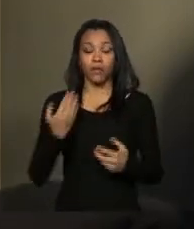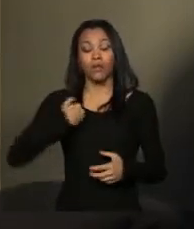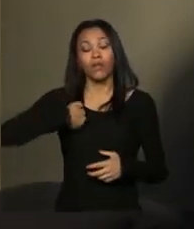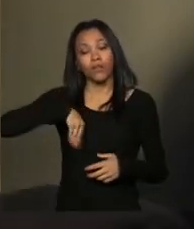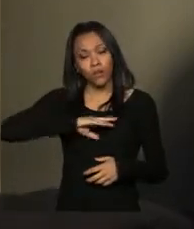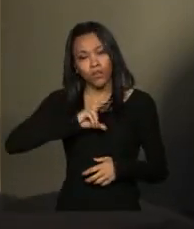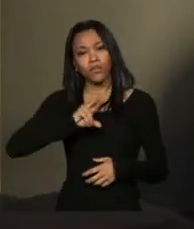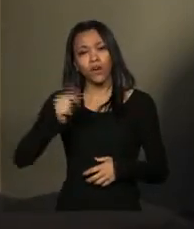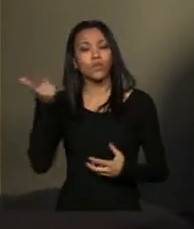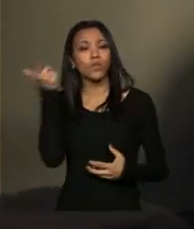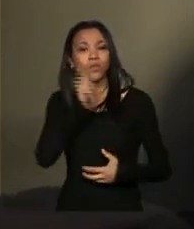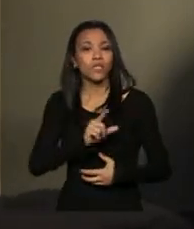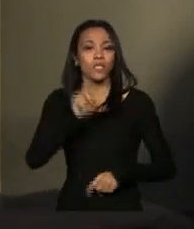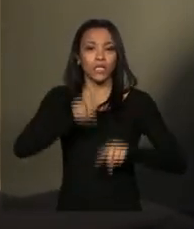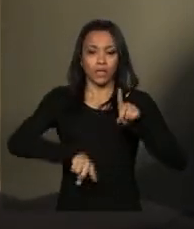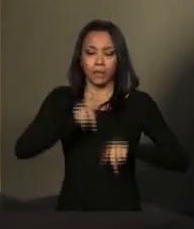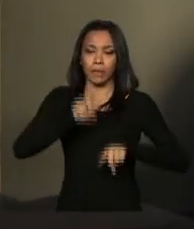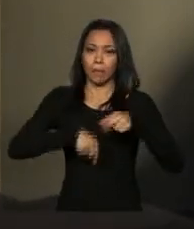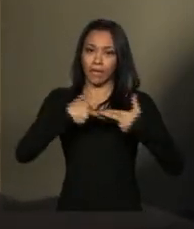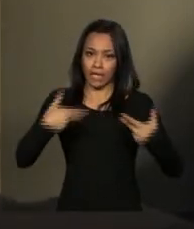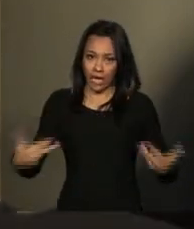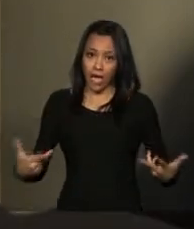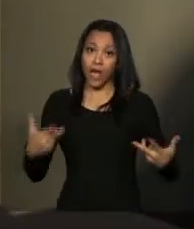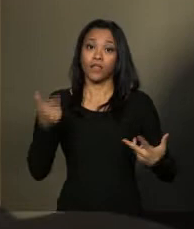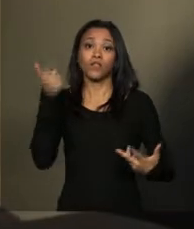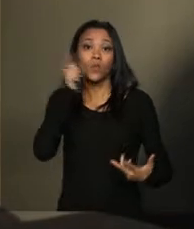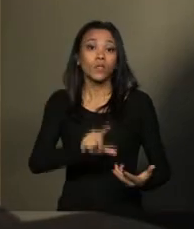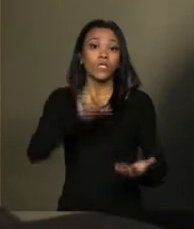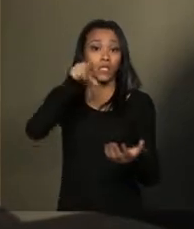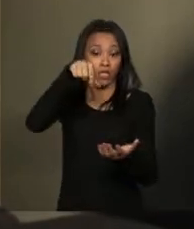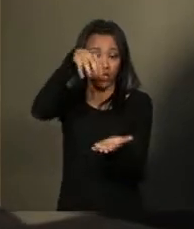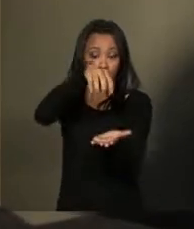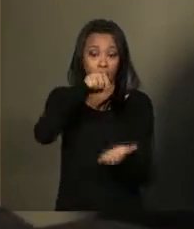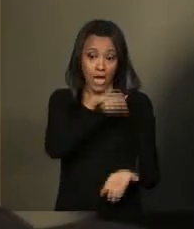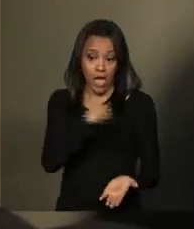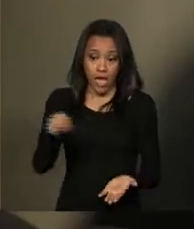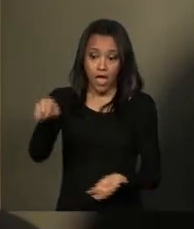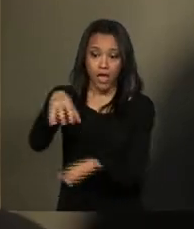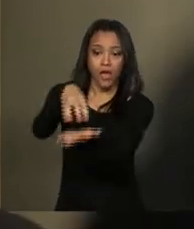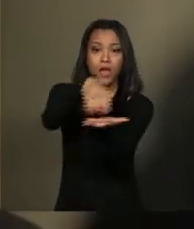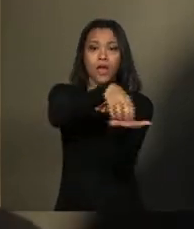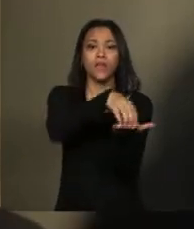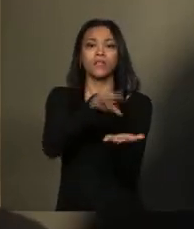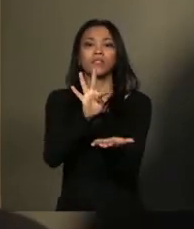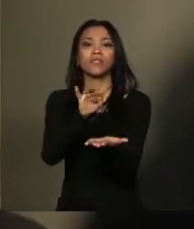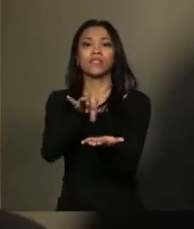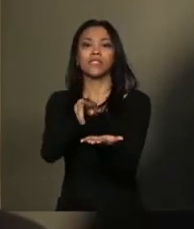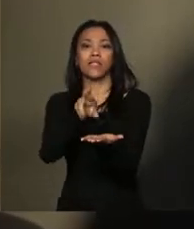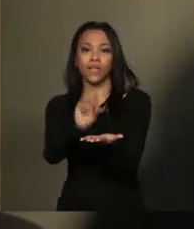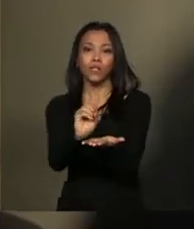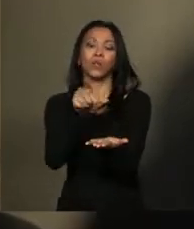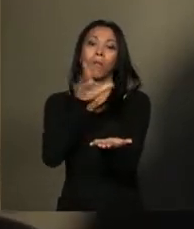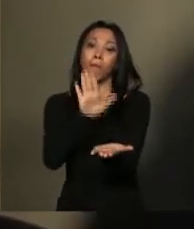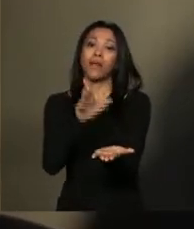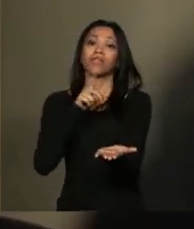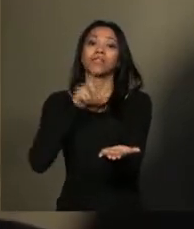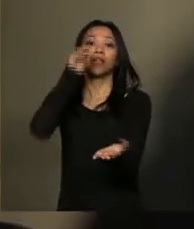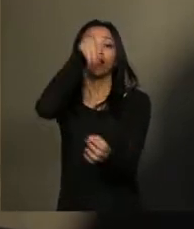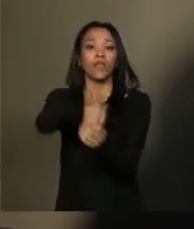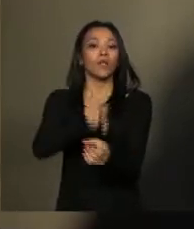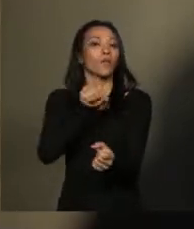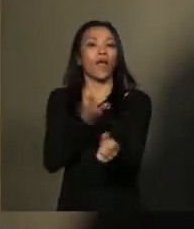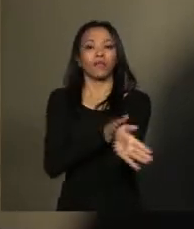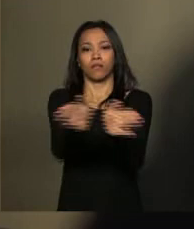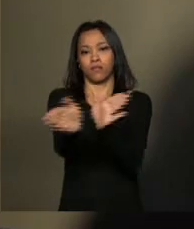esses equipamentos, esses centros, mas a gente quer que eles sejam já dotados de toda a condição de